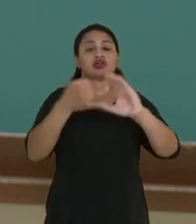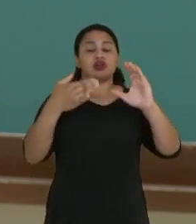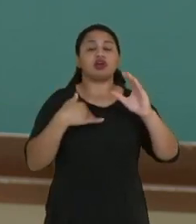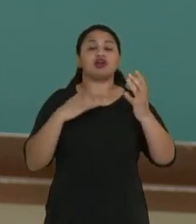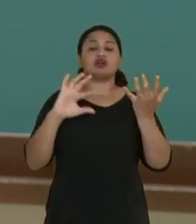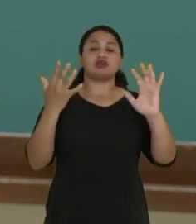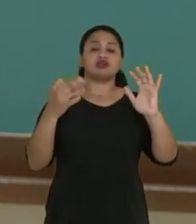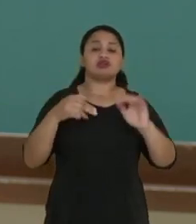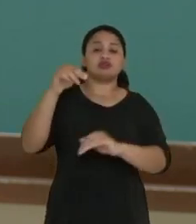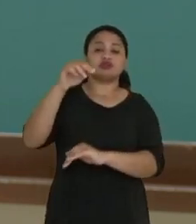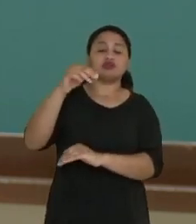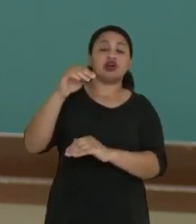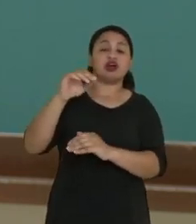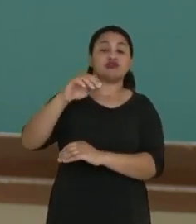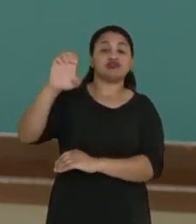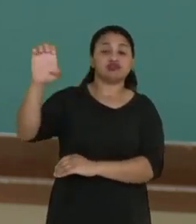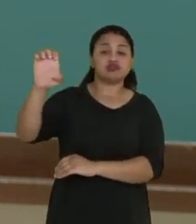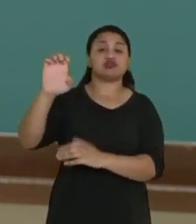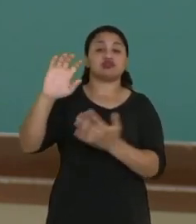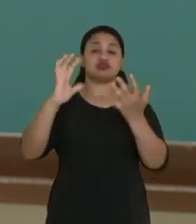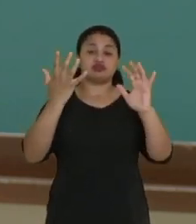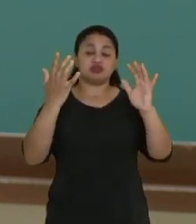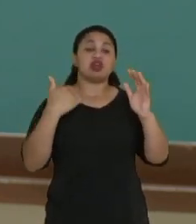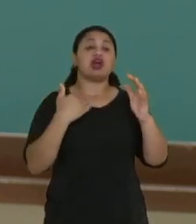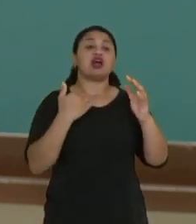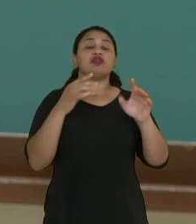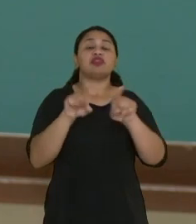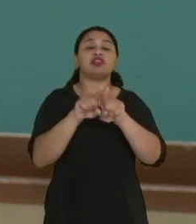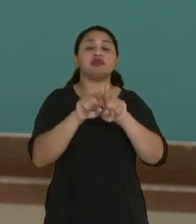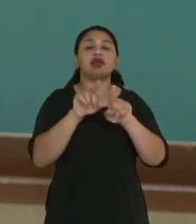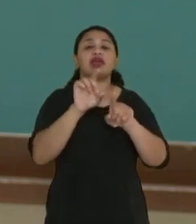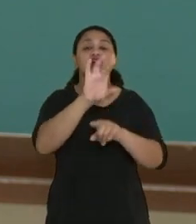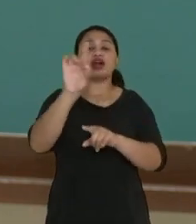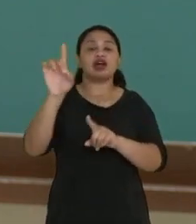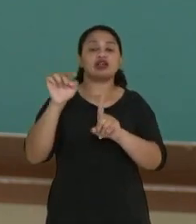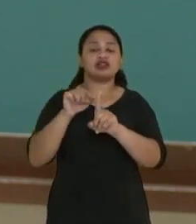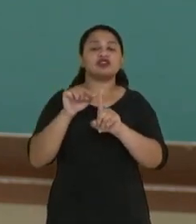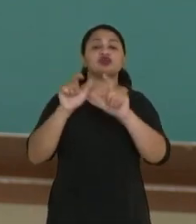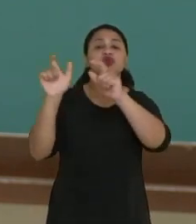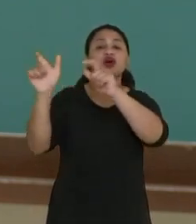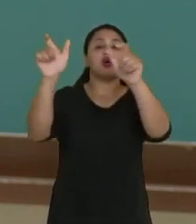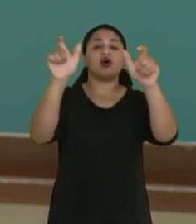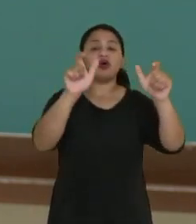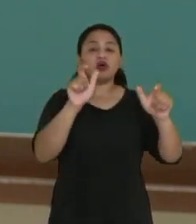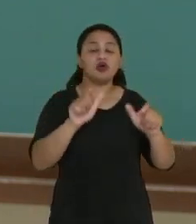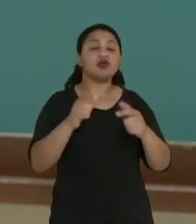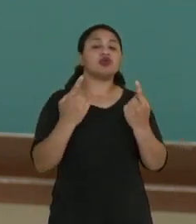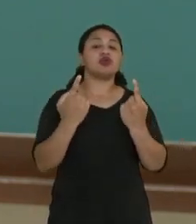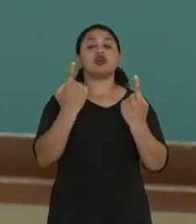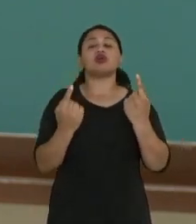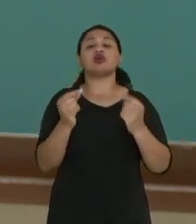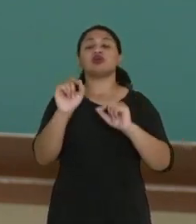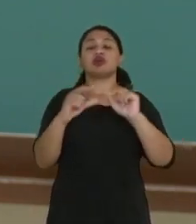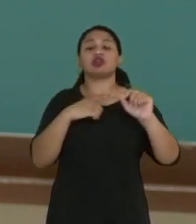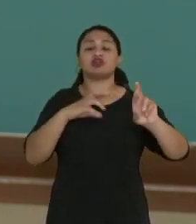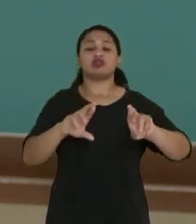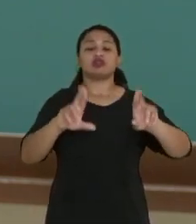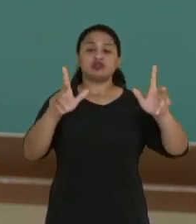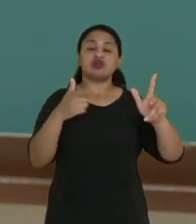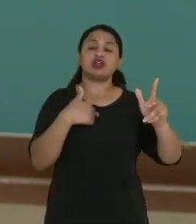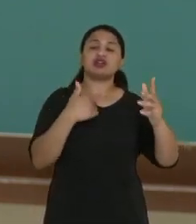Nordeste, localização de cada tipo climático e o que tem de diferenças entre eles,